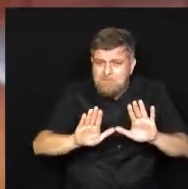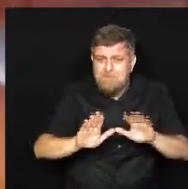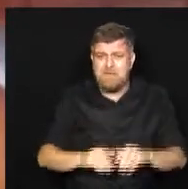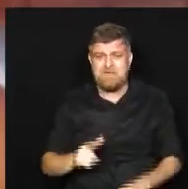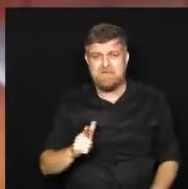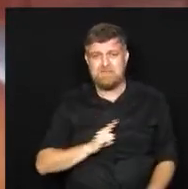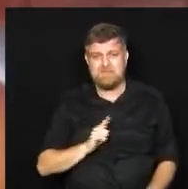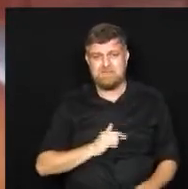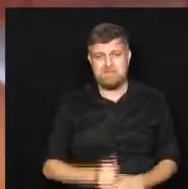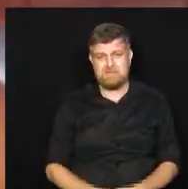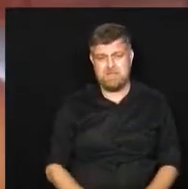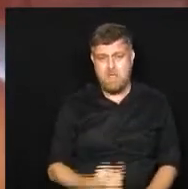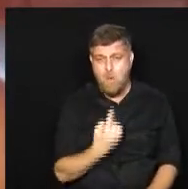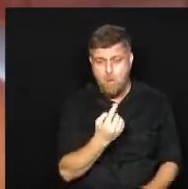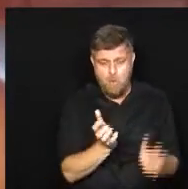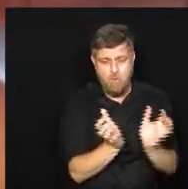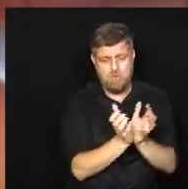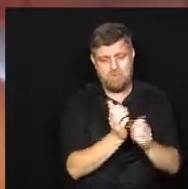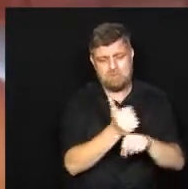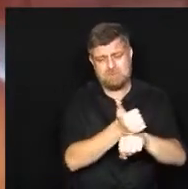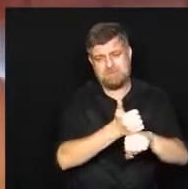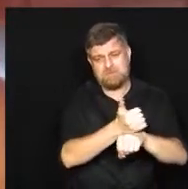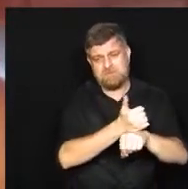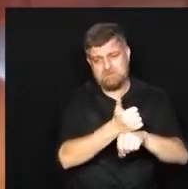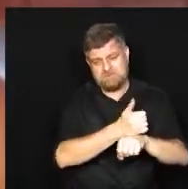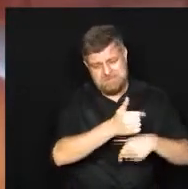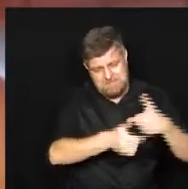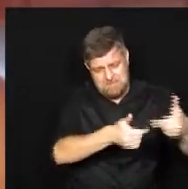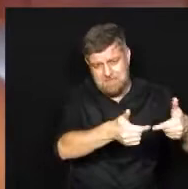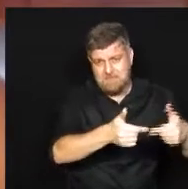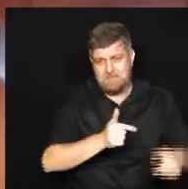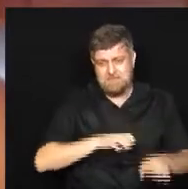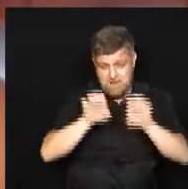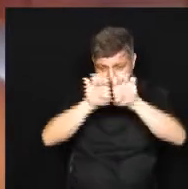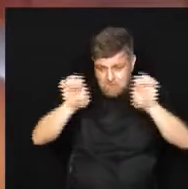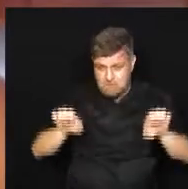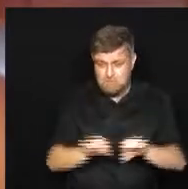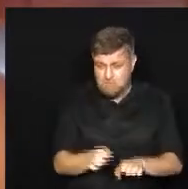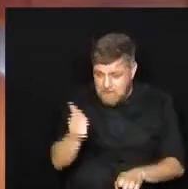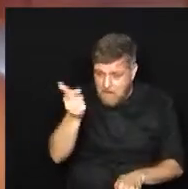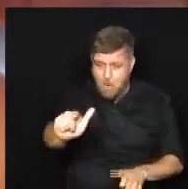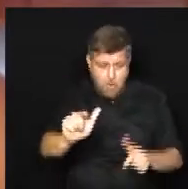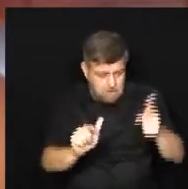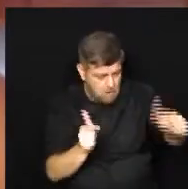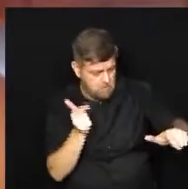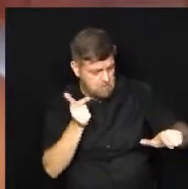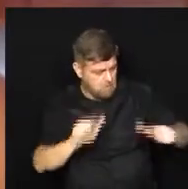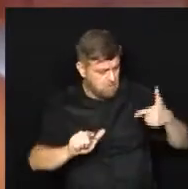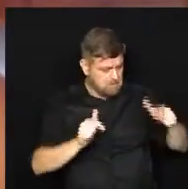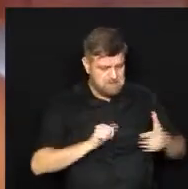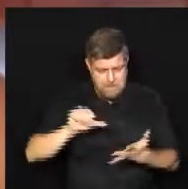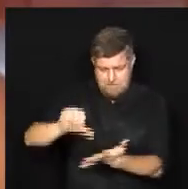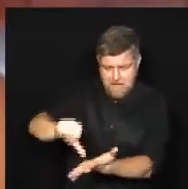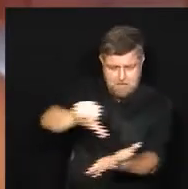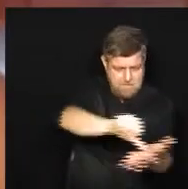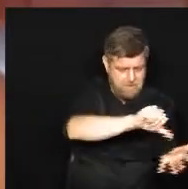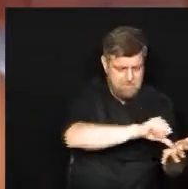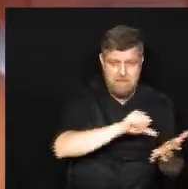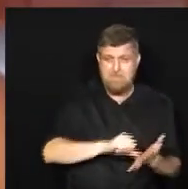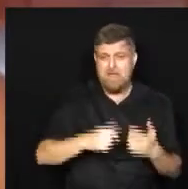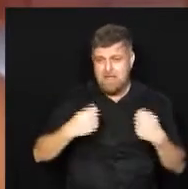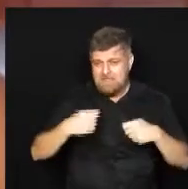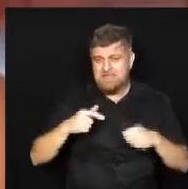tem apenas uma equipe, né? Então, nós precisamos de mais estrutura para fortalecimento, ampliação dessas equipes, essas